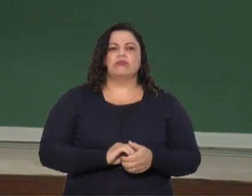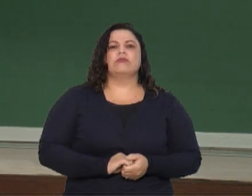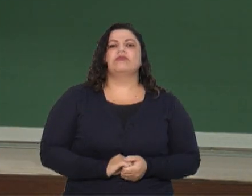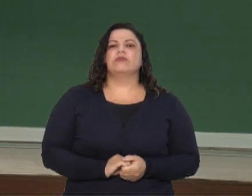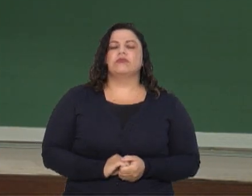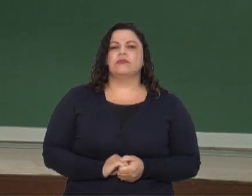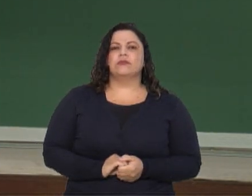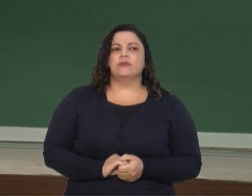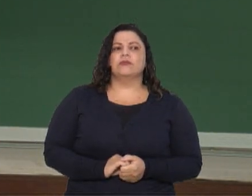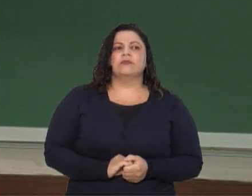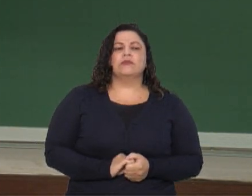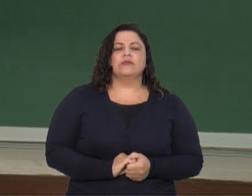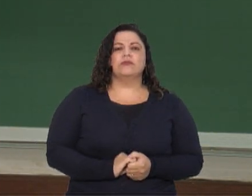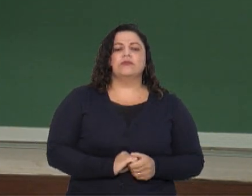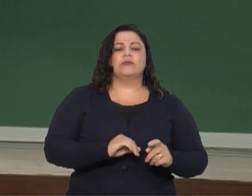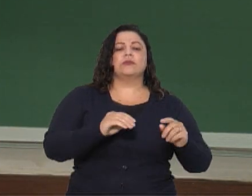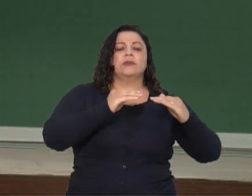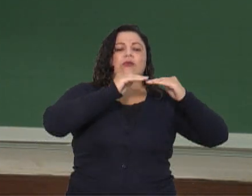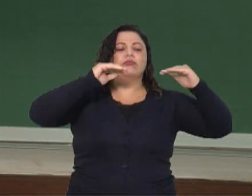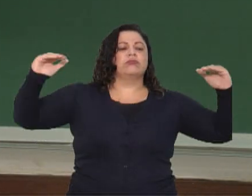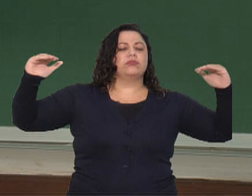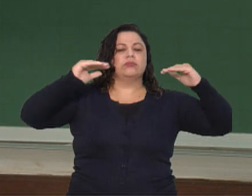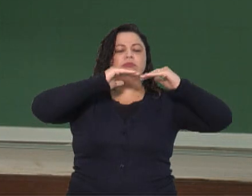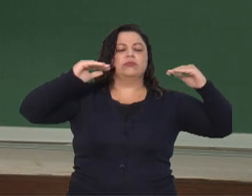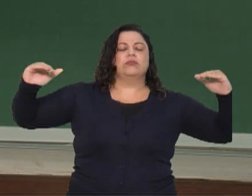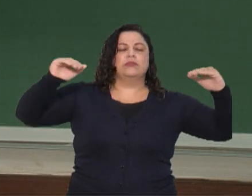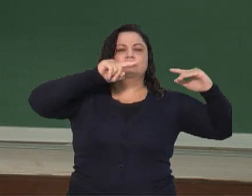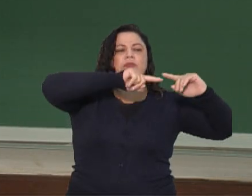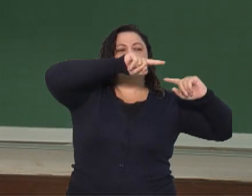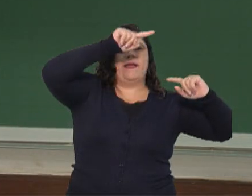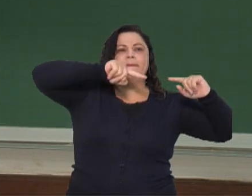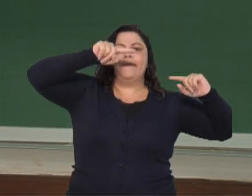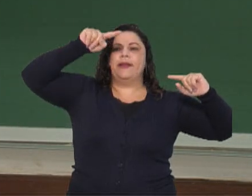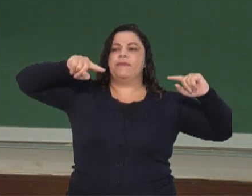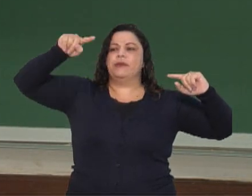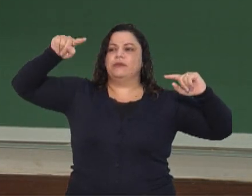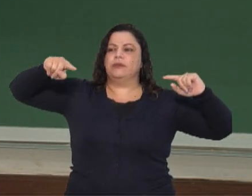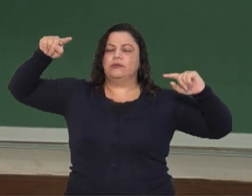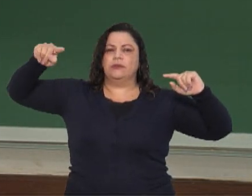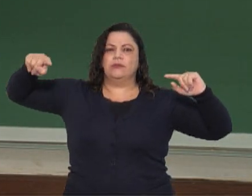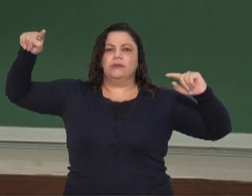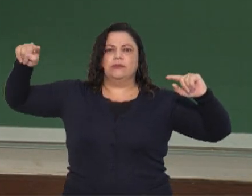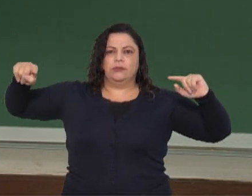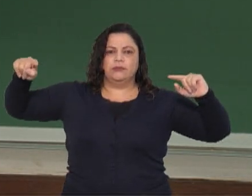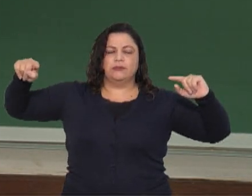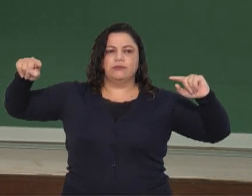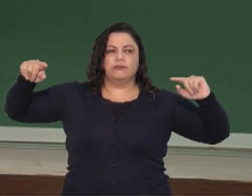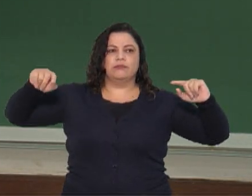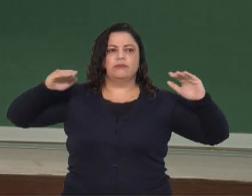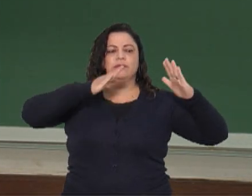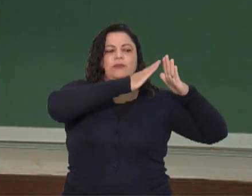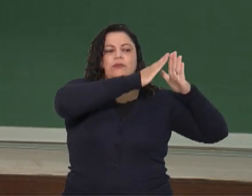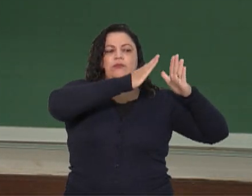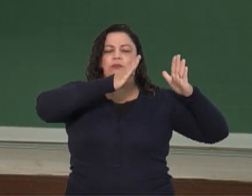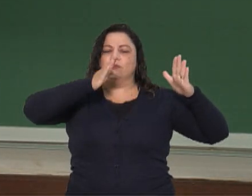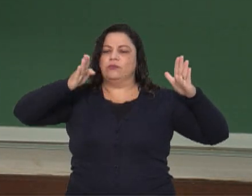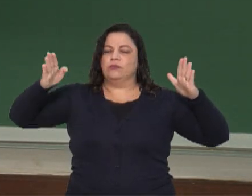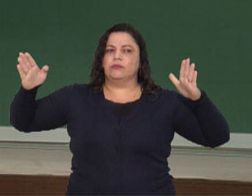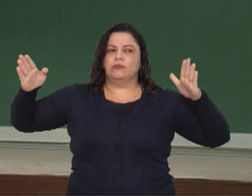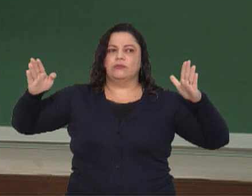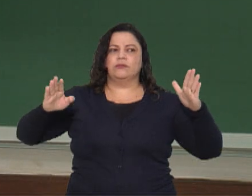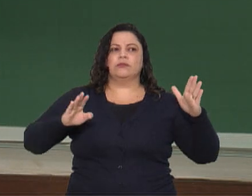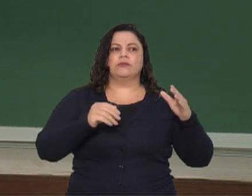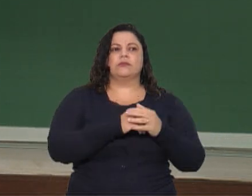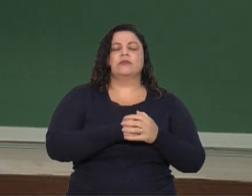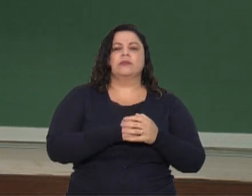com isso. Horizontal é como se fosse um caminhar, um pé atrás do outro. Então,